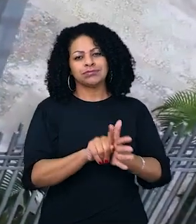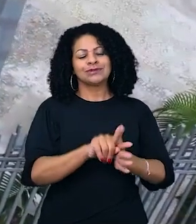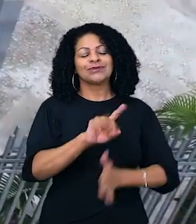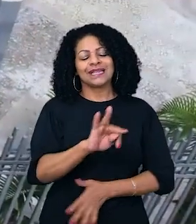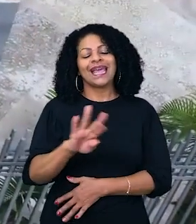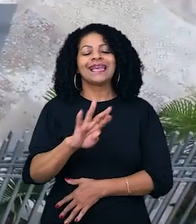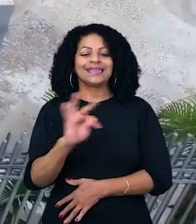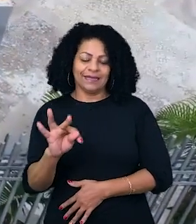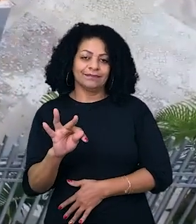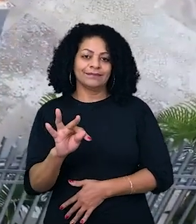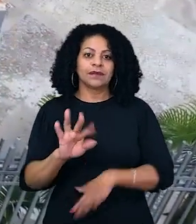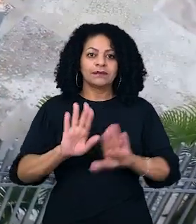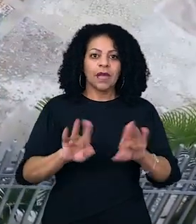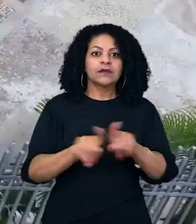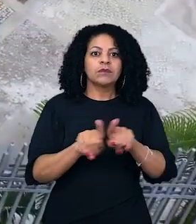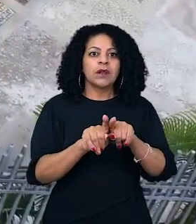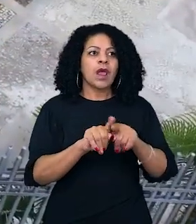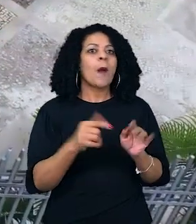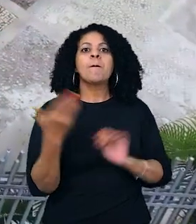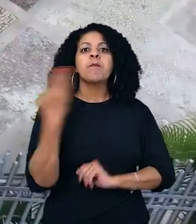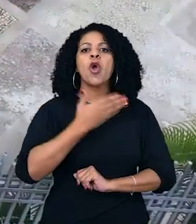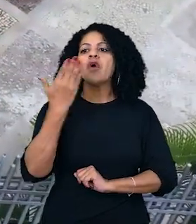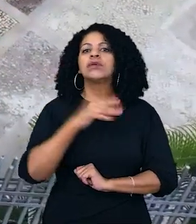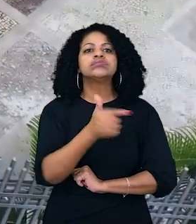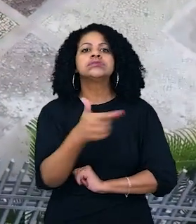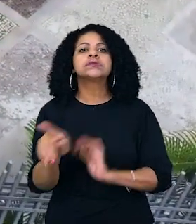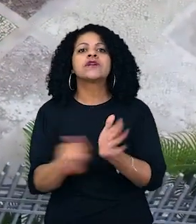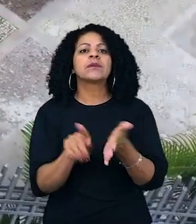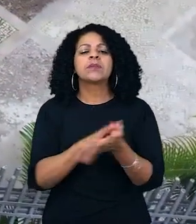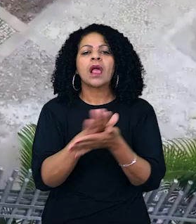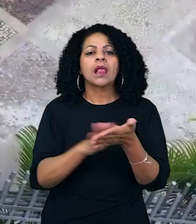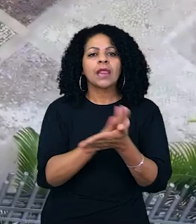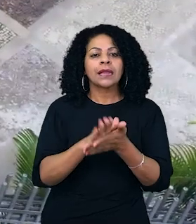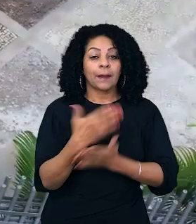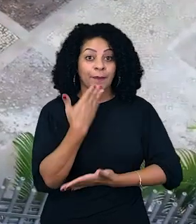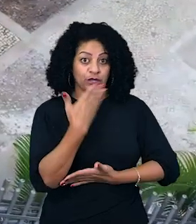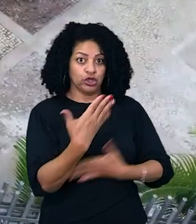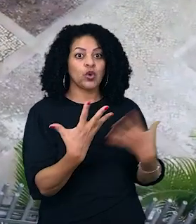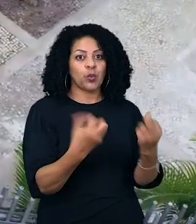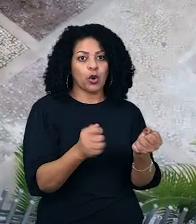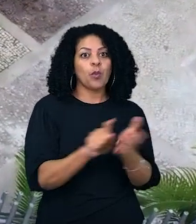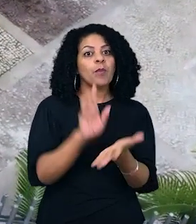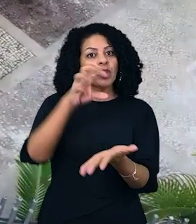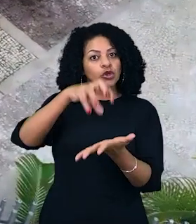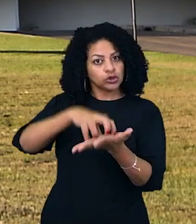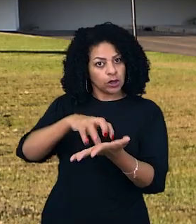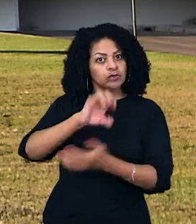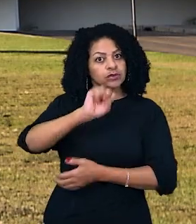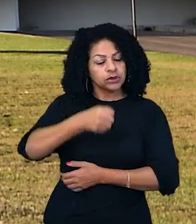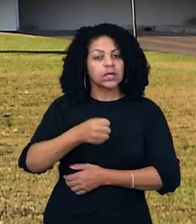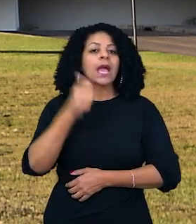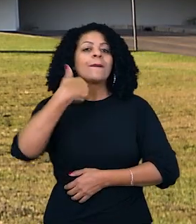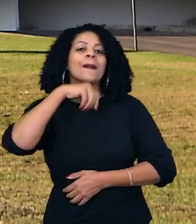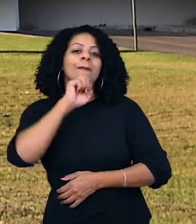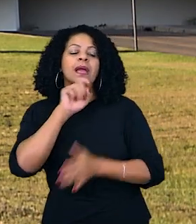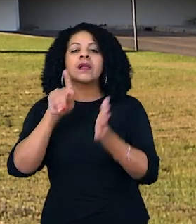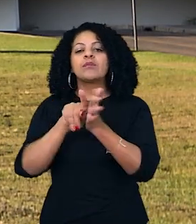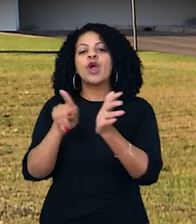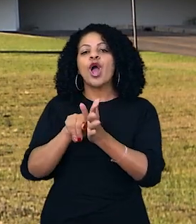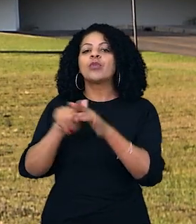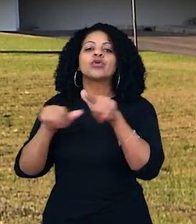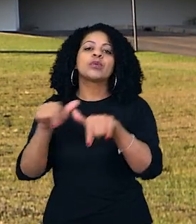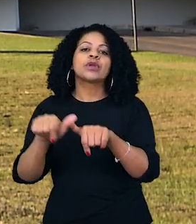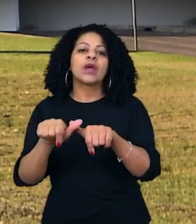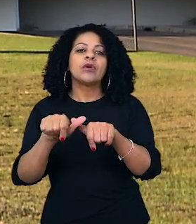que a condenação ocorreu sem o exame de provas. O pedido foi aceito pelo regional. A mãe da trabalhadora,